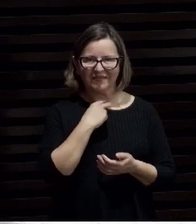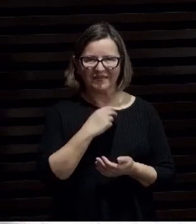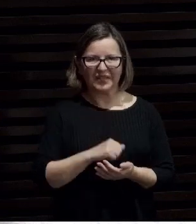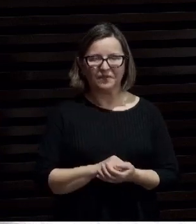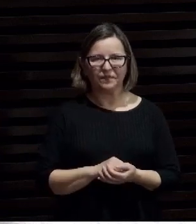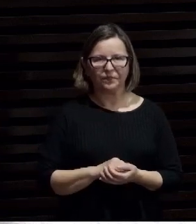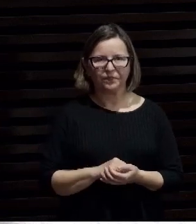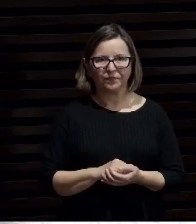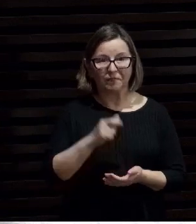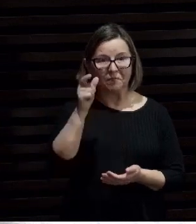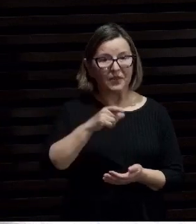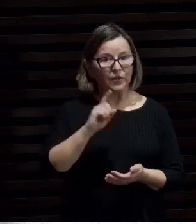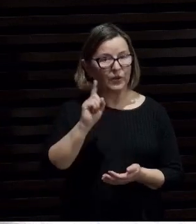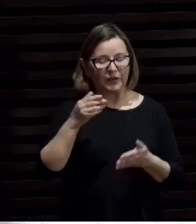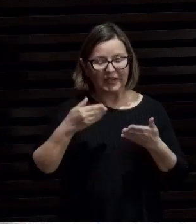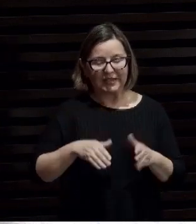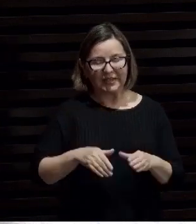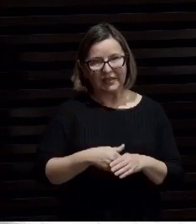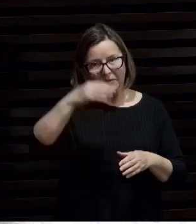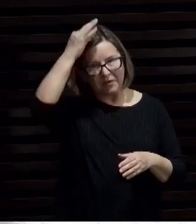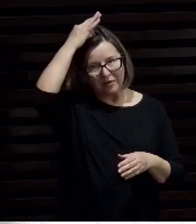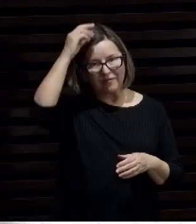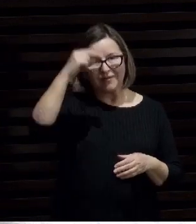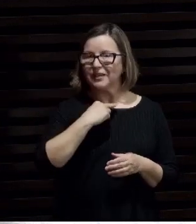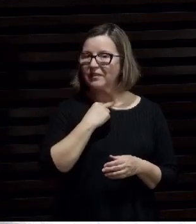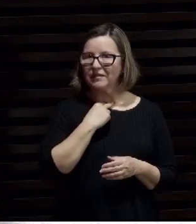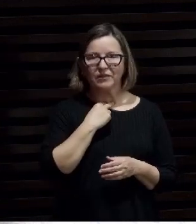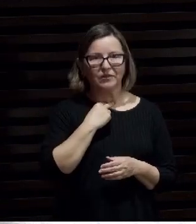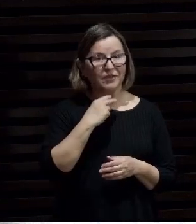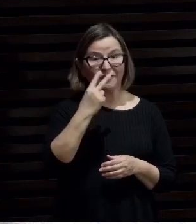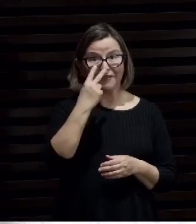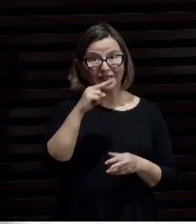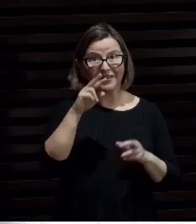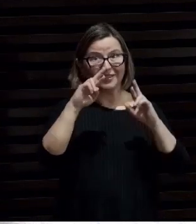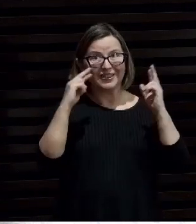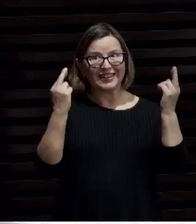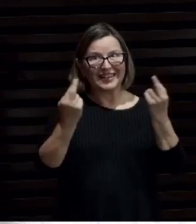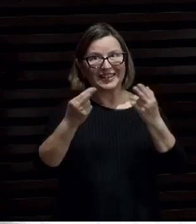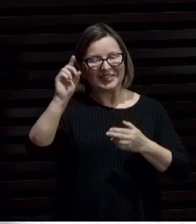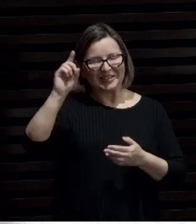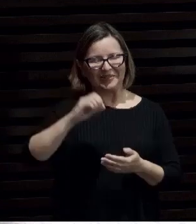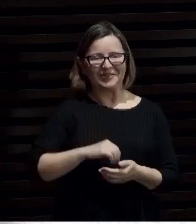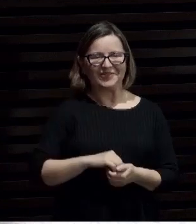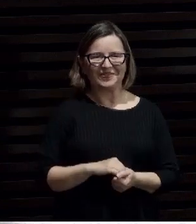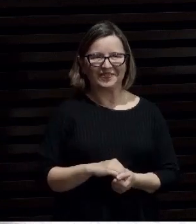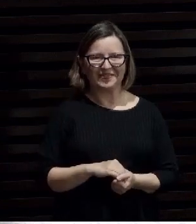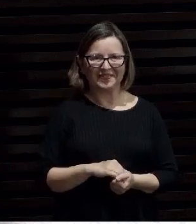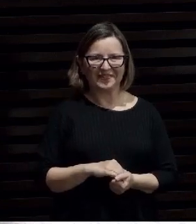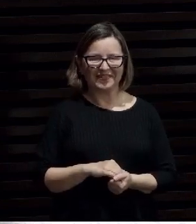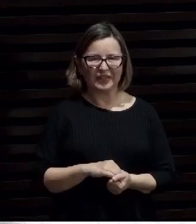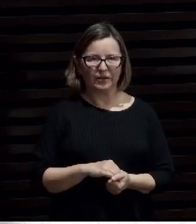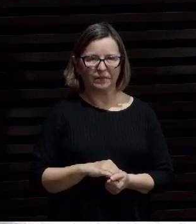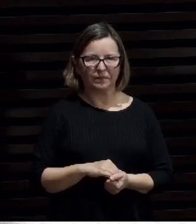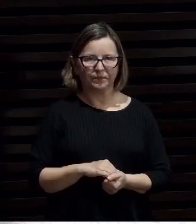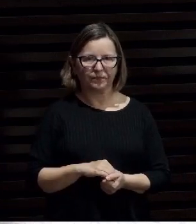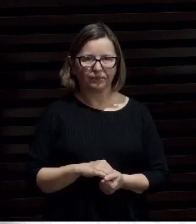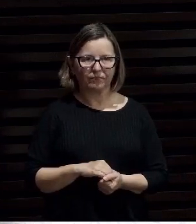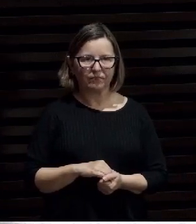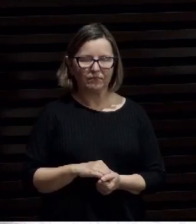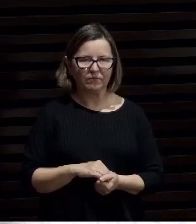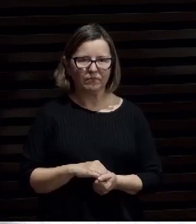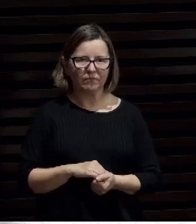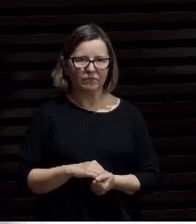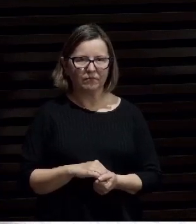Quem não nascer de novo, não pode ver o reino de Deus. E infelizmente,